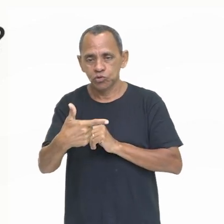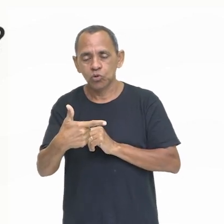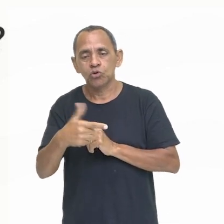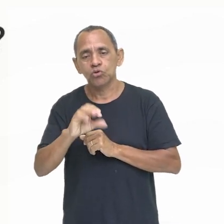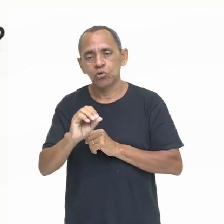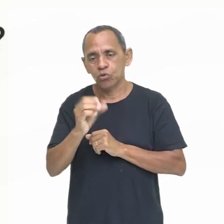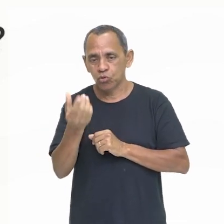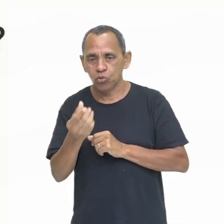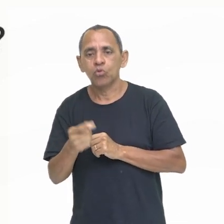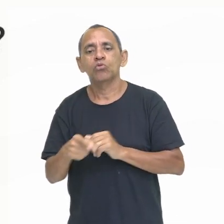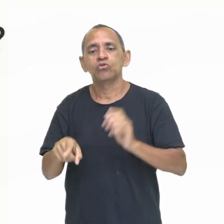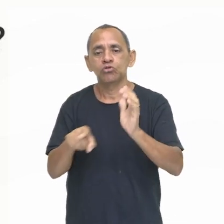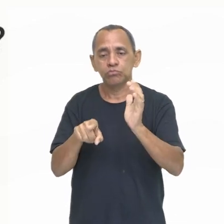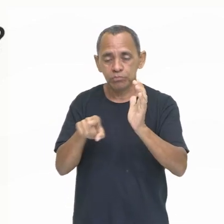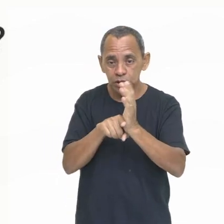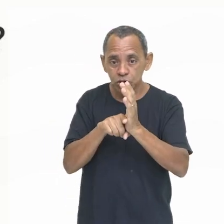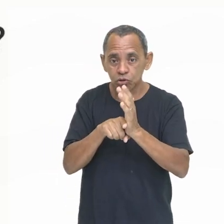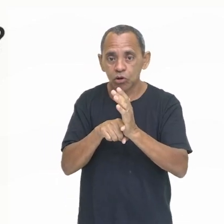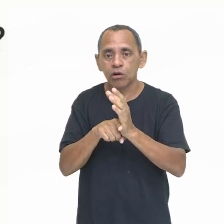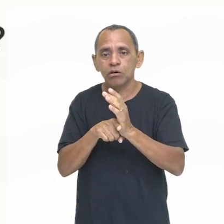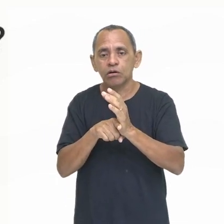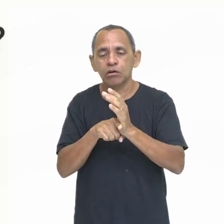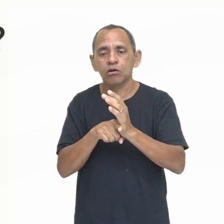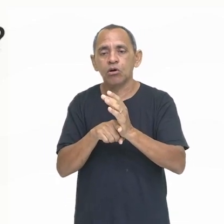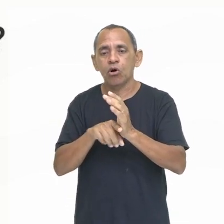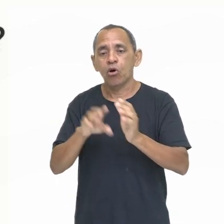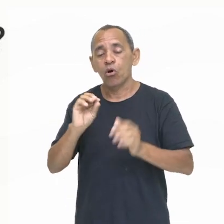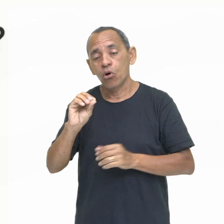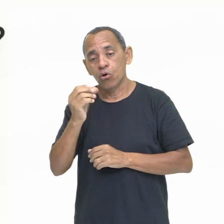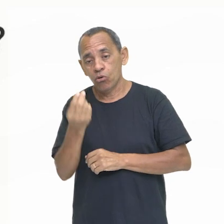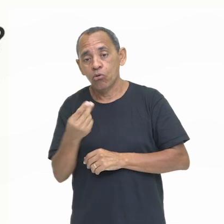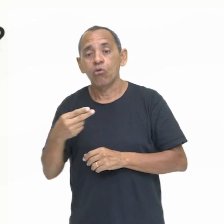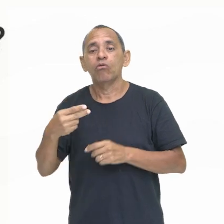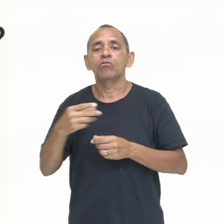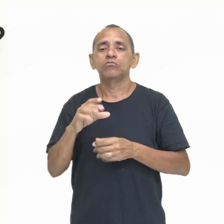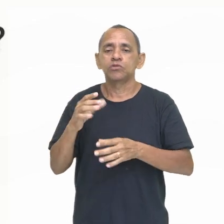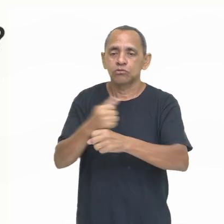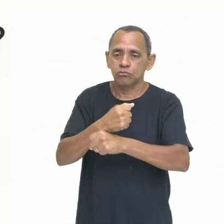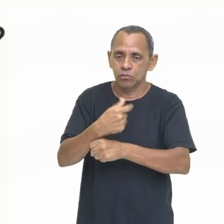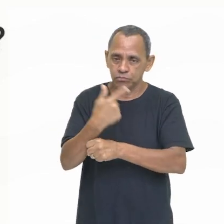1. Tudo bem? Espero que você esteja compreendendo essa linguagem com a